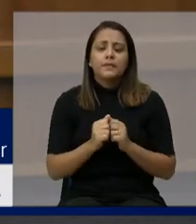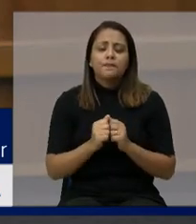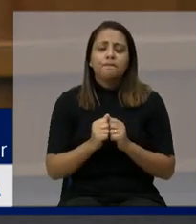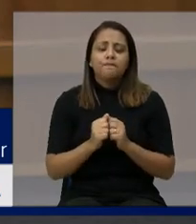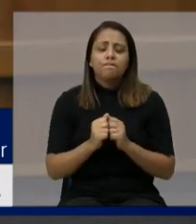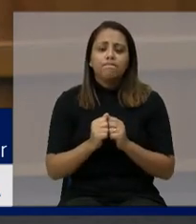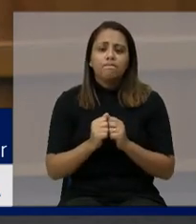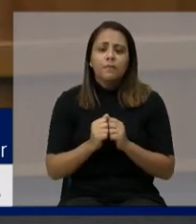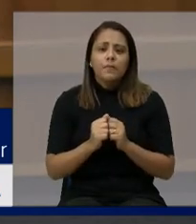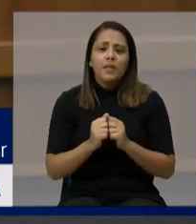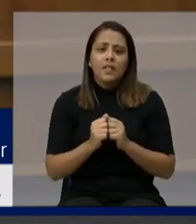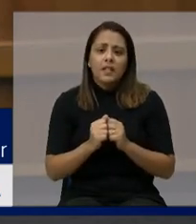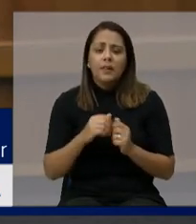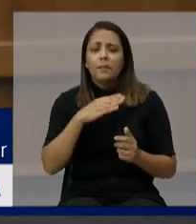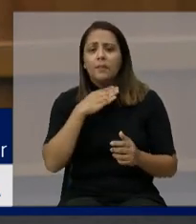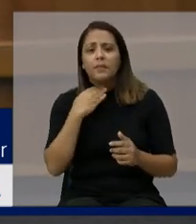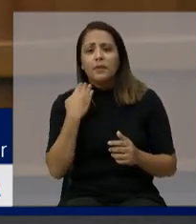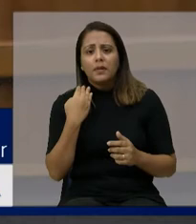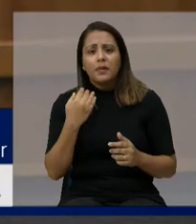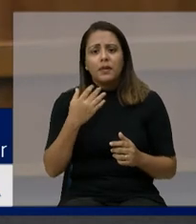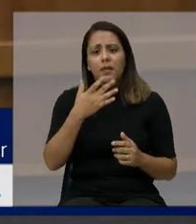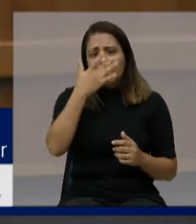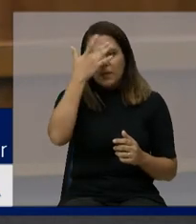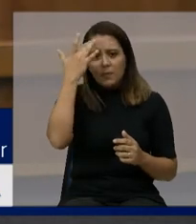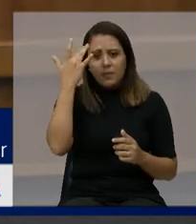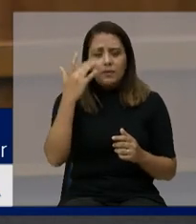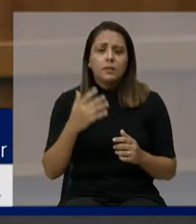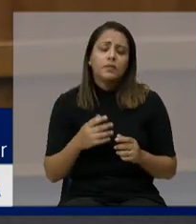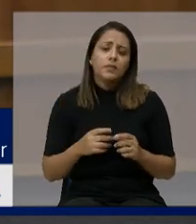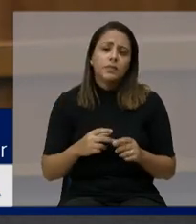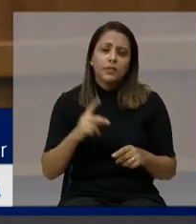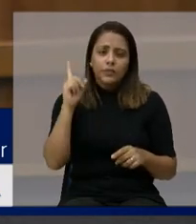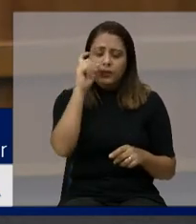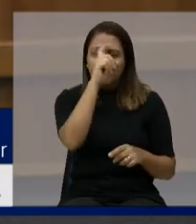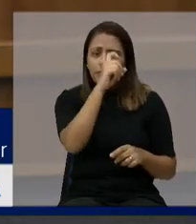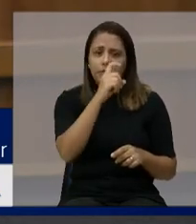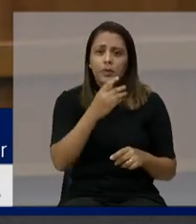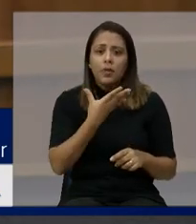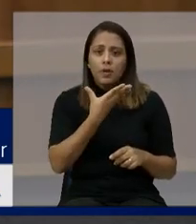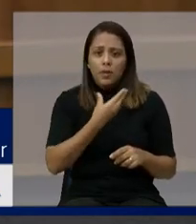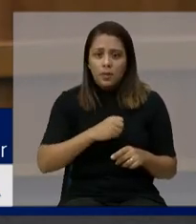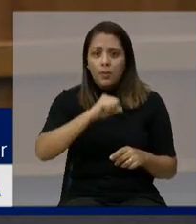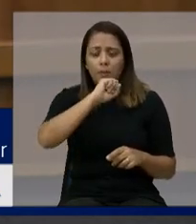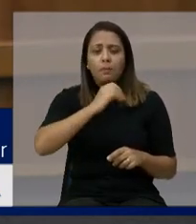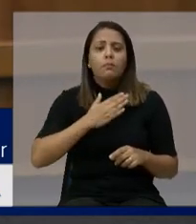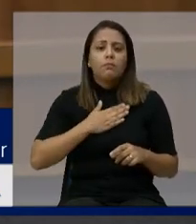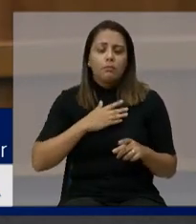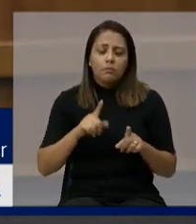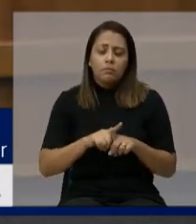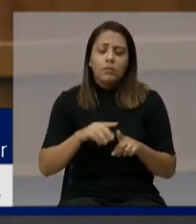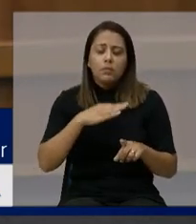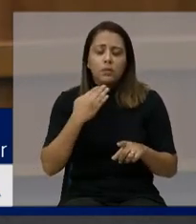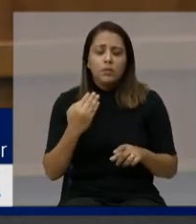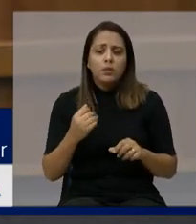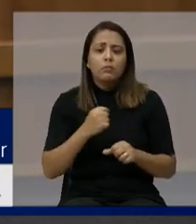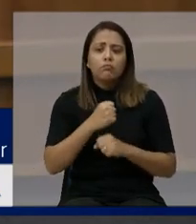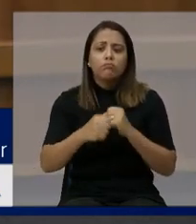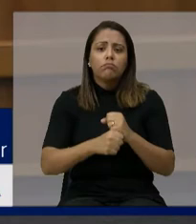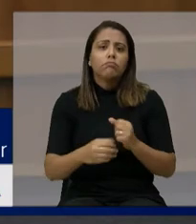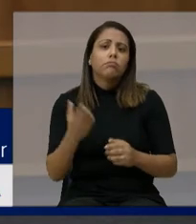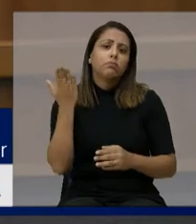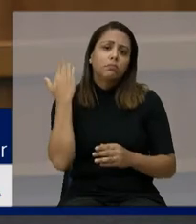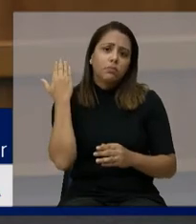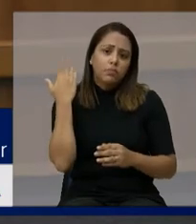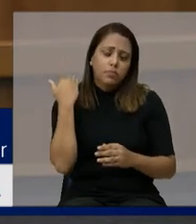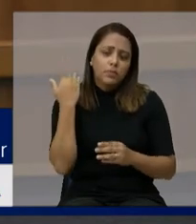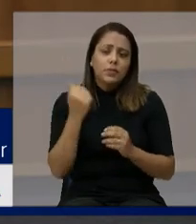aí, né? O falecimento do meu pai, que faz 1 ano também, então a gente tem que dar força para os amigos aí. Então, nossos sentimentos também